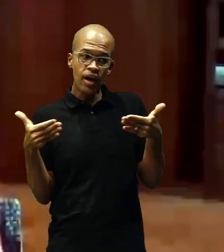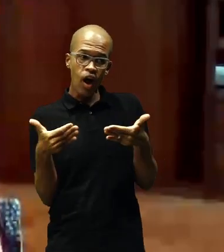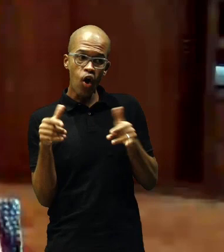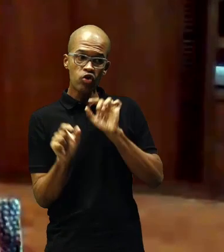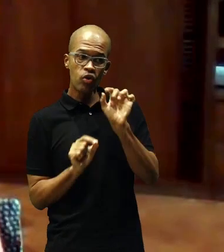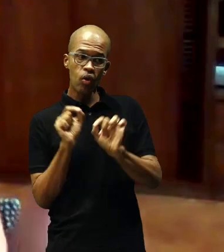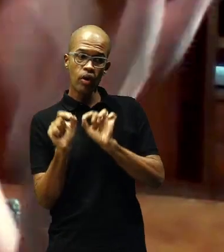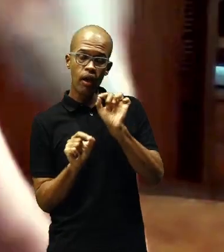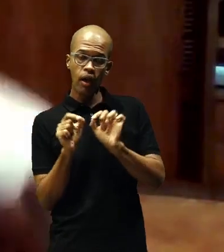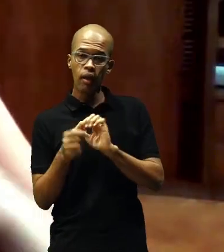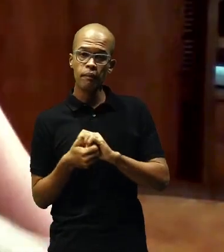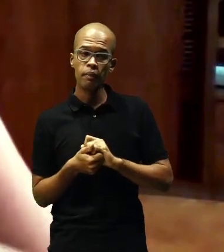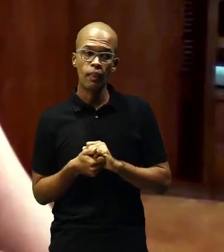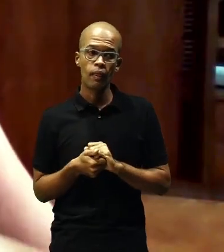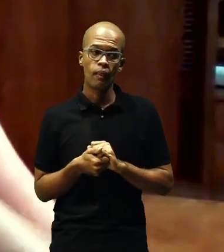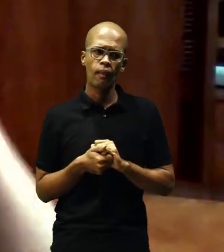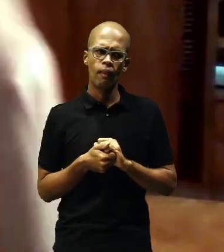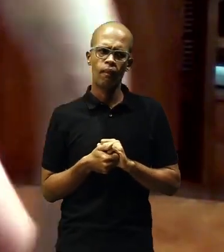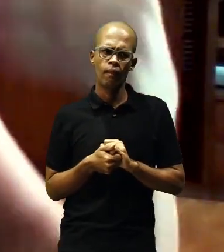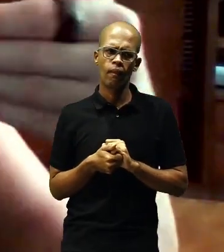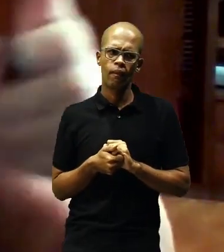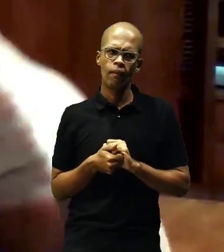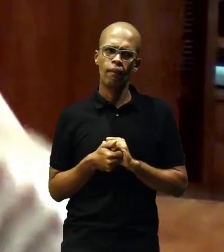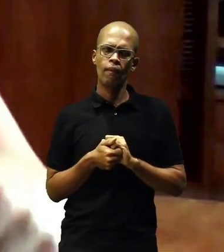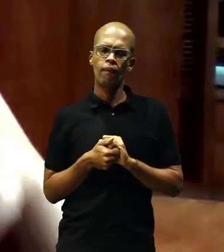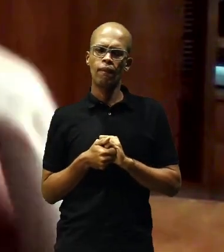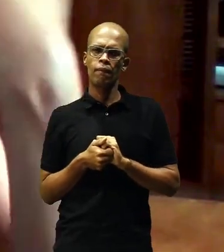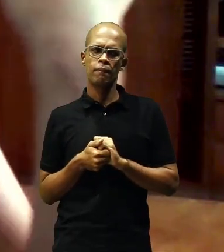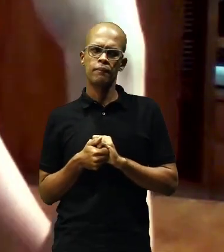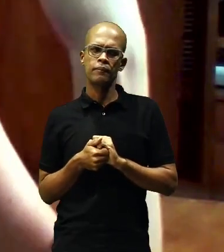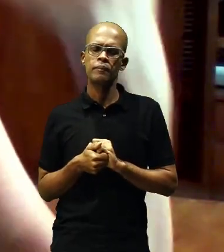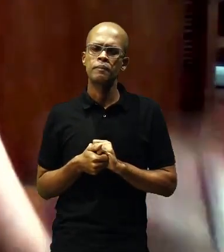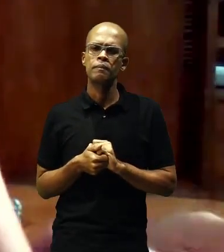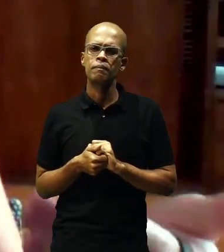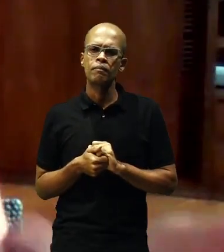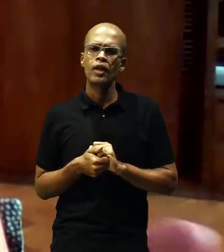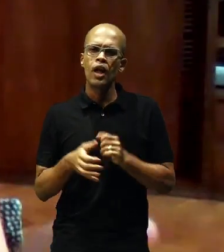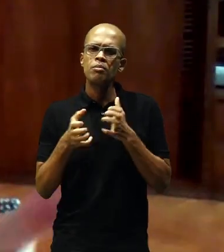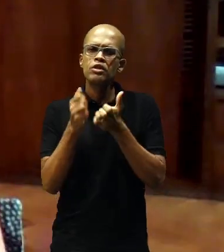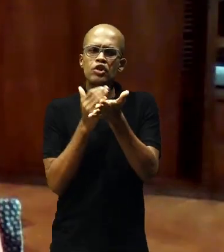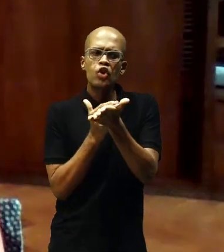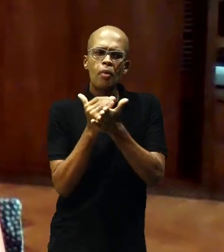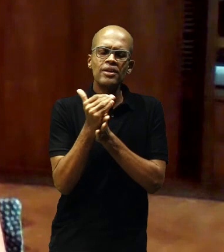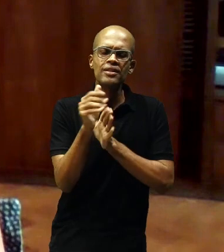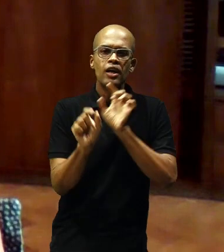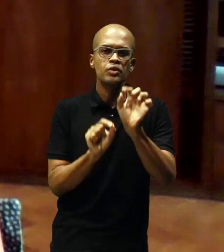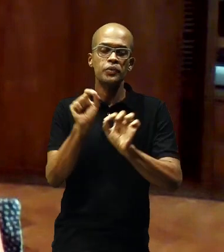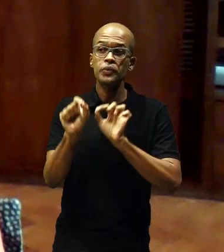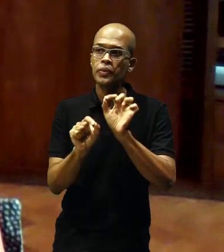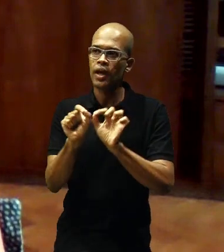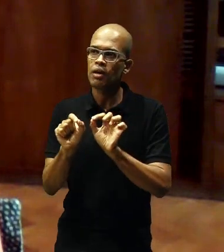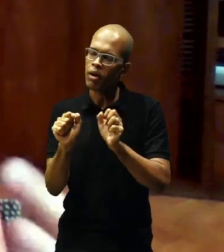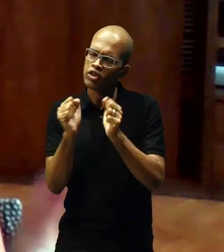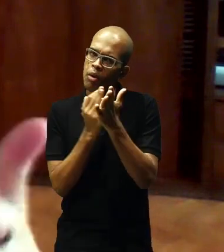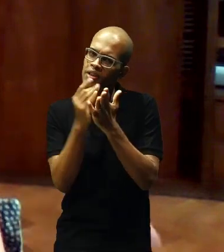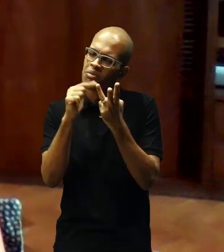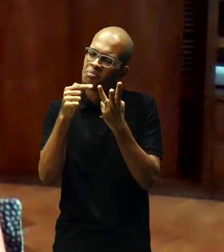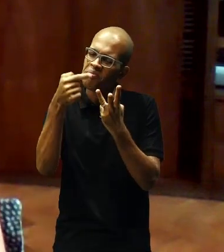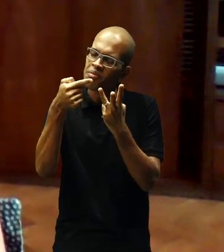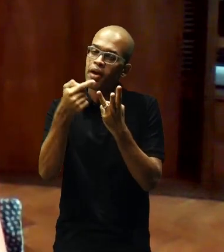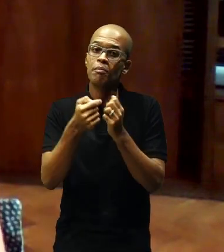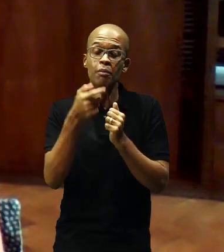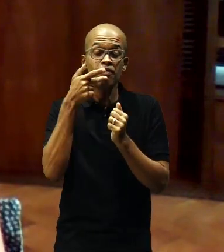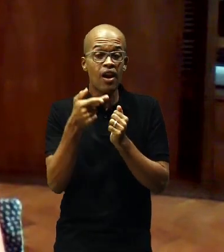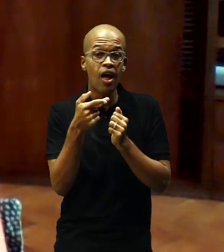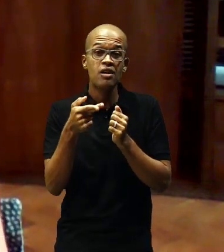é que, bom, e agora eu me dou conta que, de repente, eu poderia ter começado por ele, é que para gerar